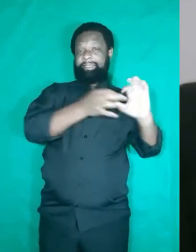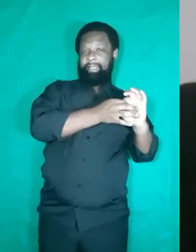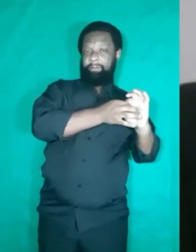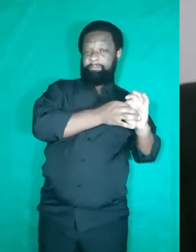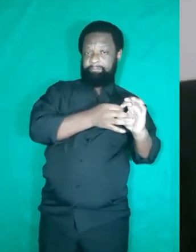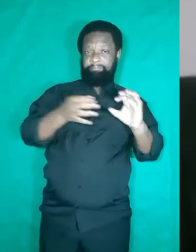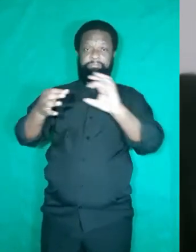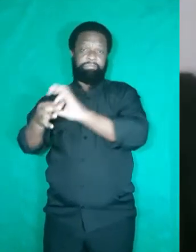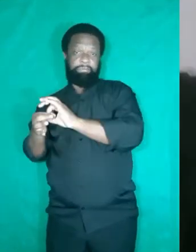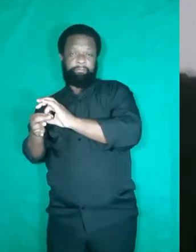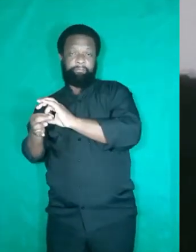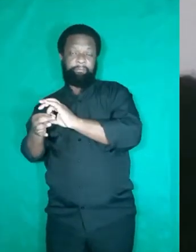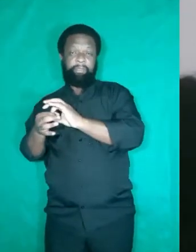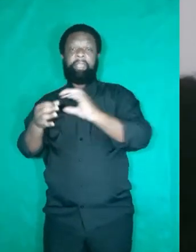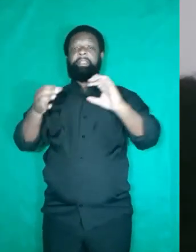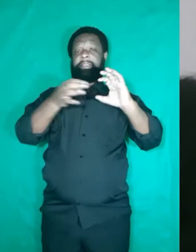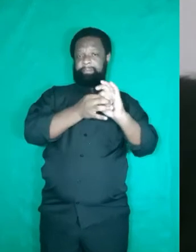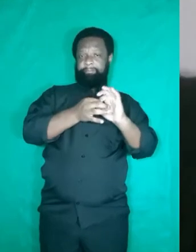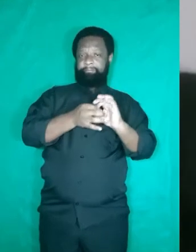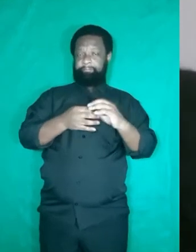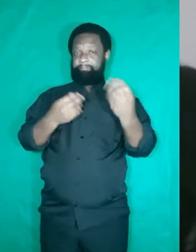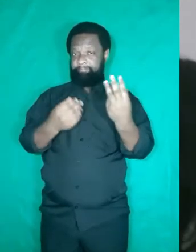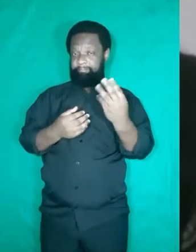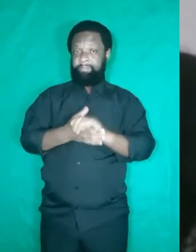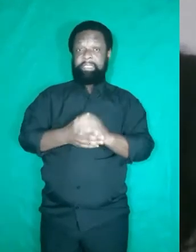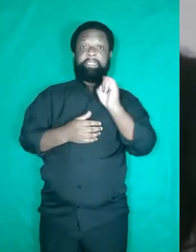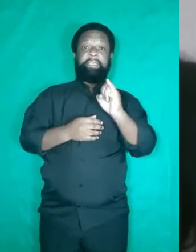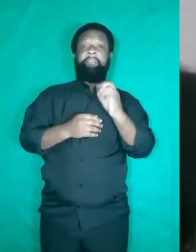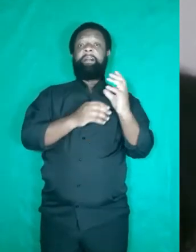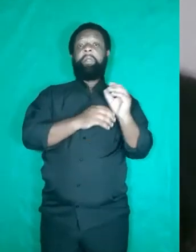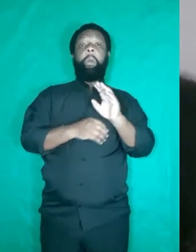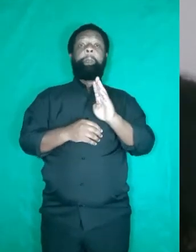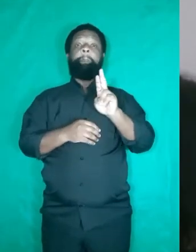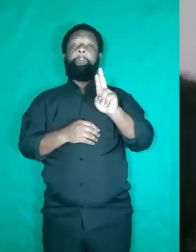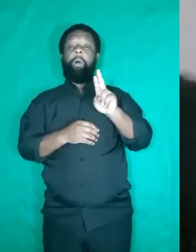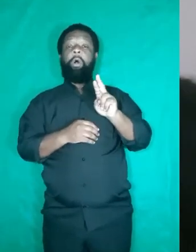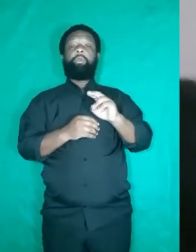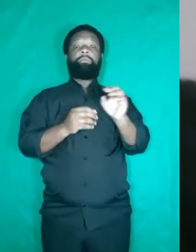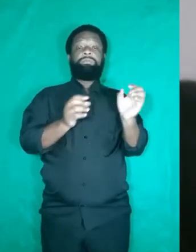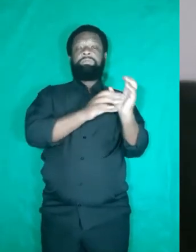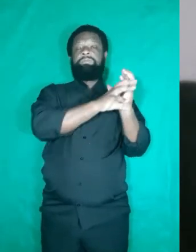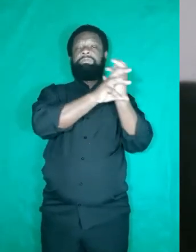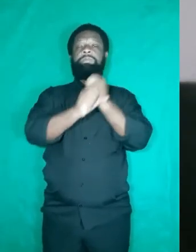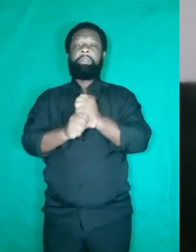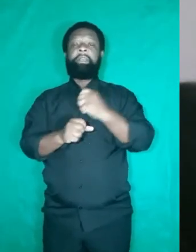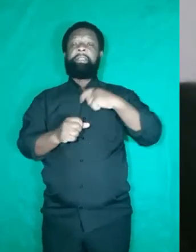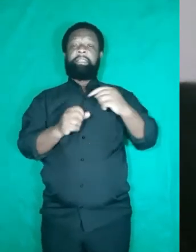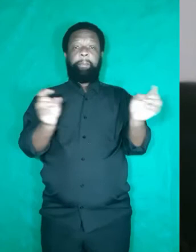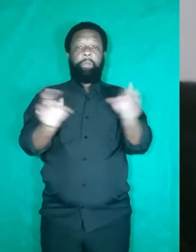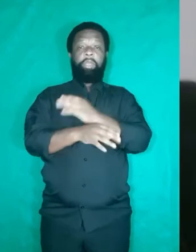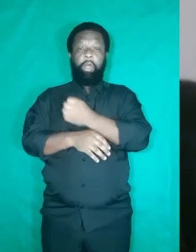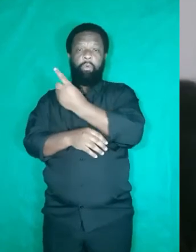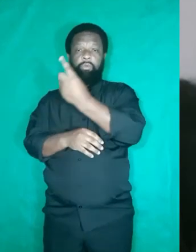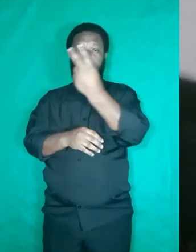aqui, uma ligação aqui, uma ligação aqui. Se nós contarmos, o boro ele vai se estabilizar com 1,